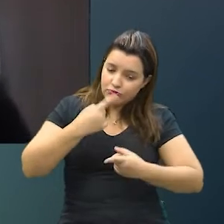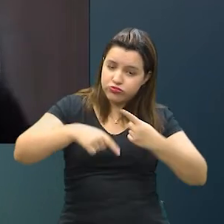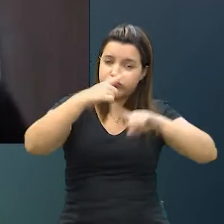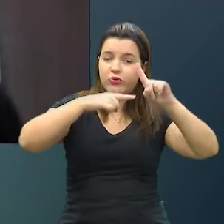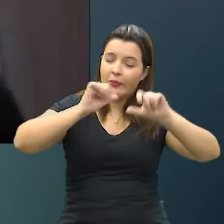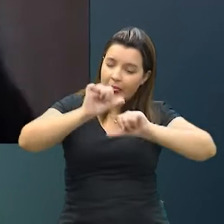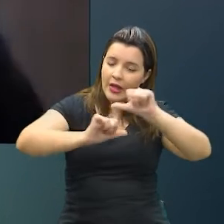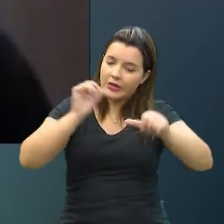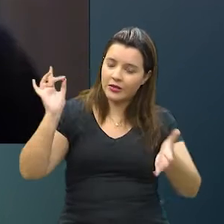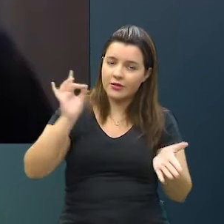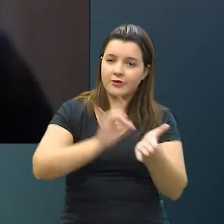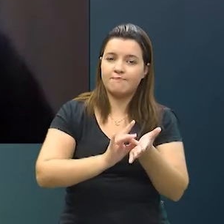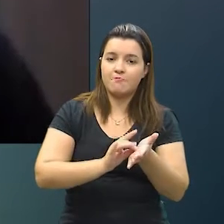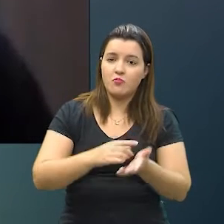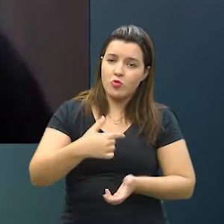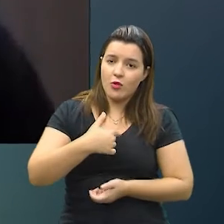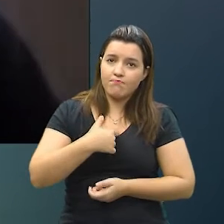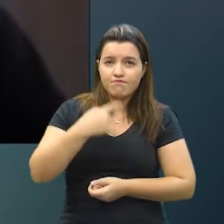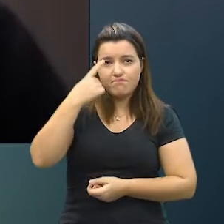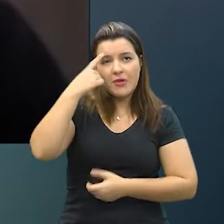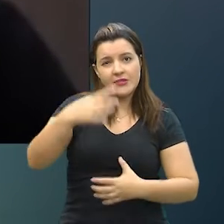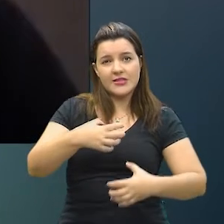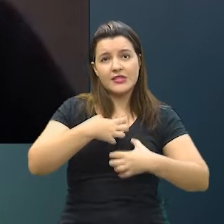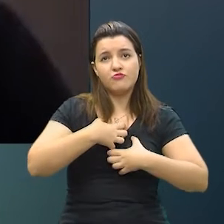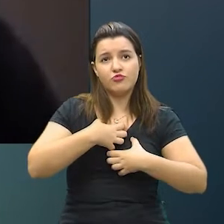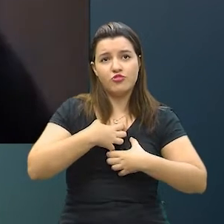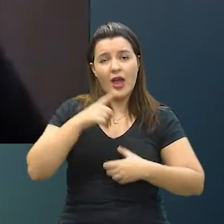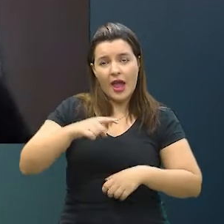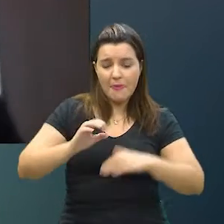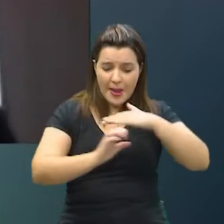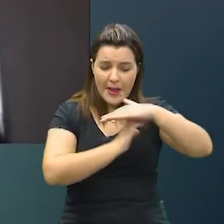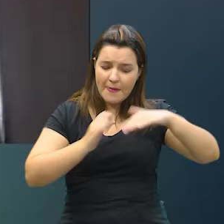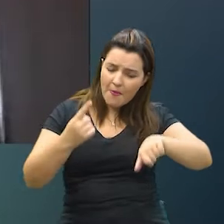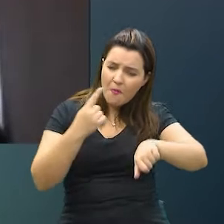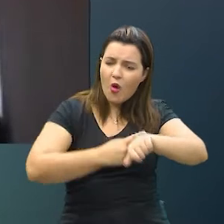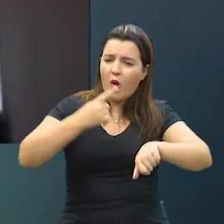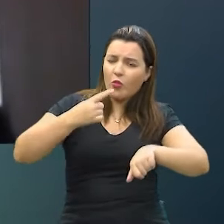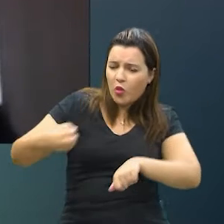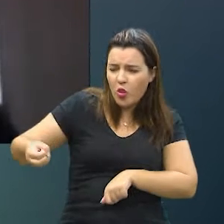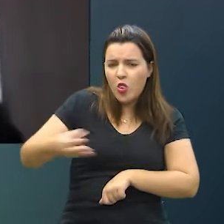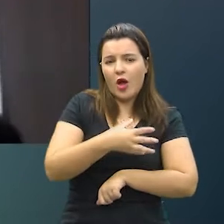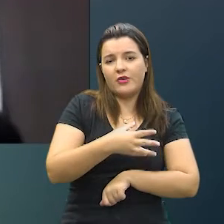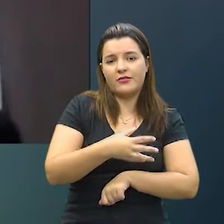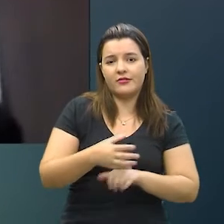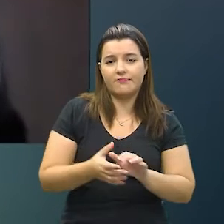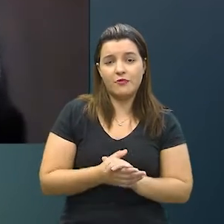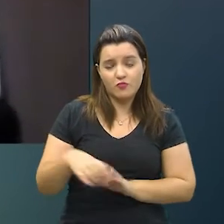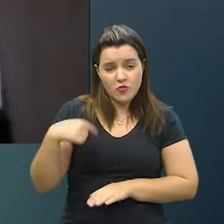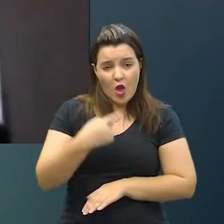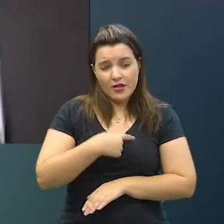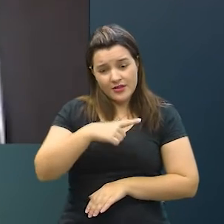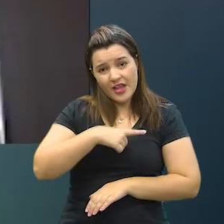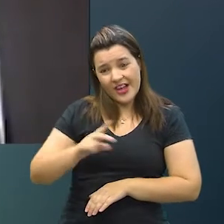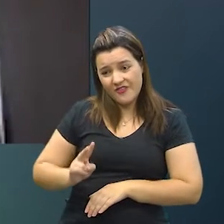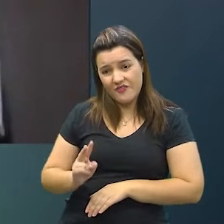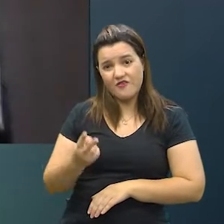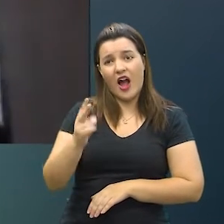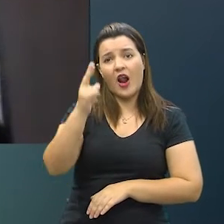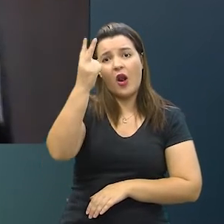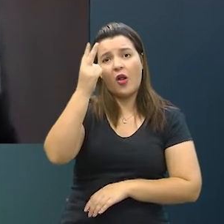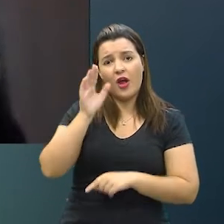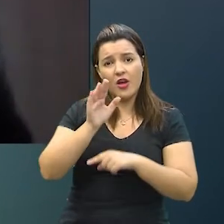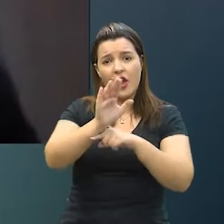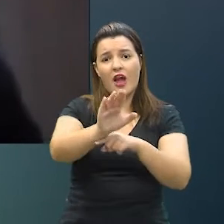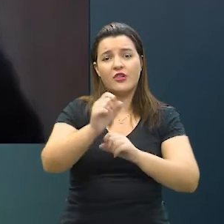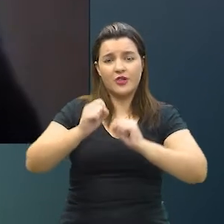se posicionou como uma startup e realmente viu que nós gerávamos muito mais valor para uma